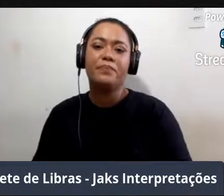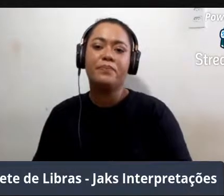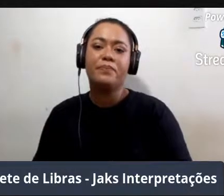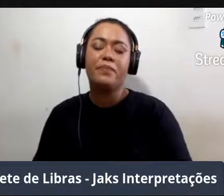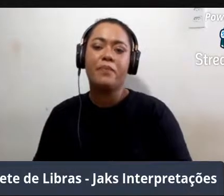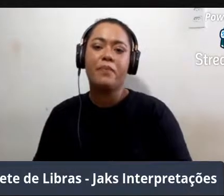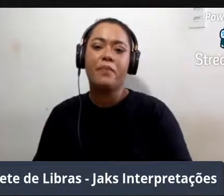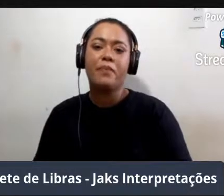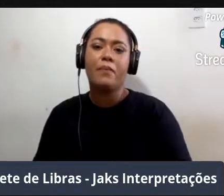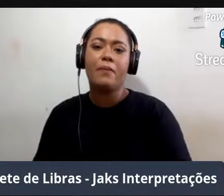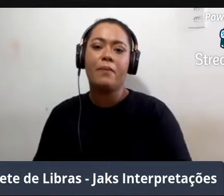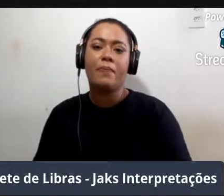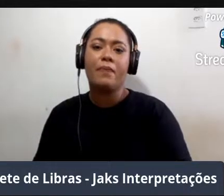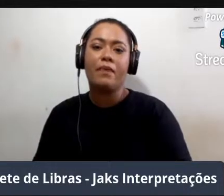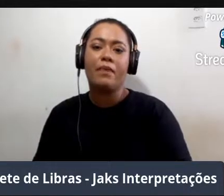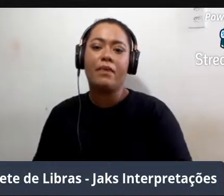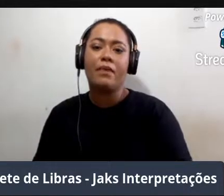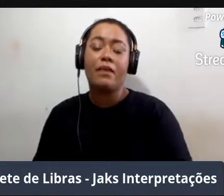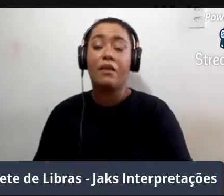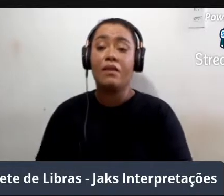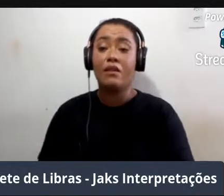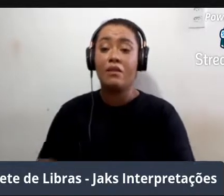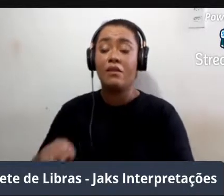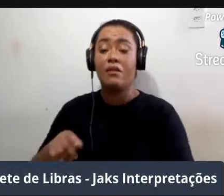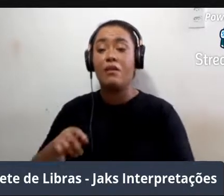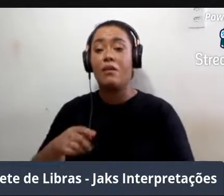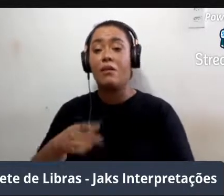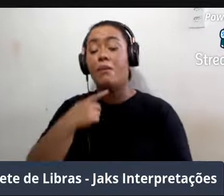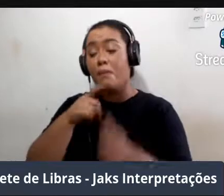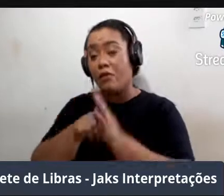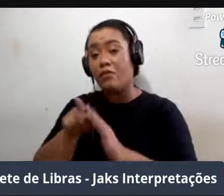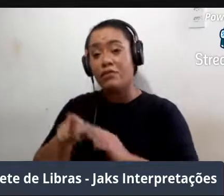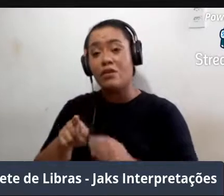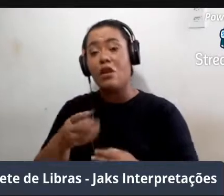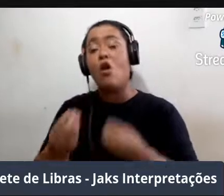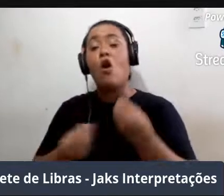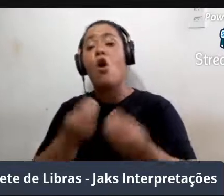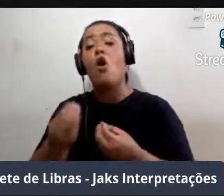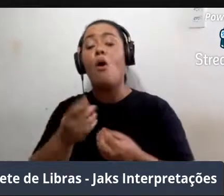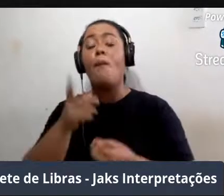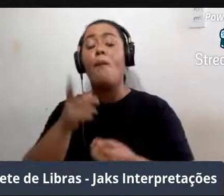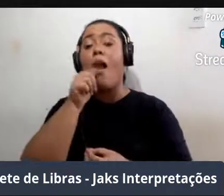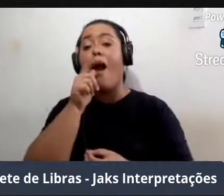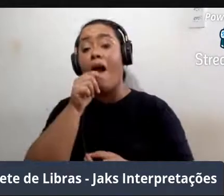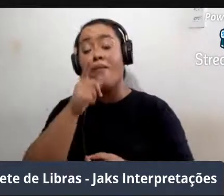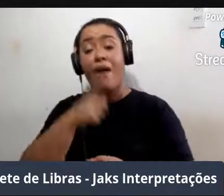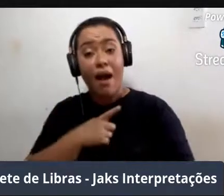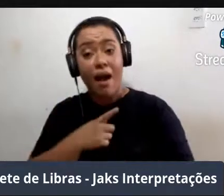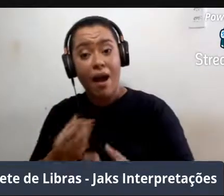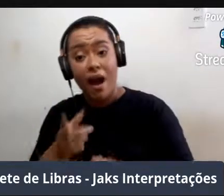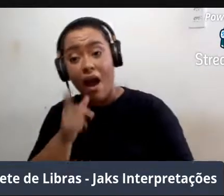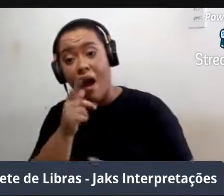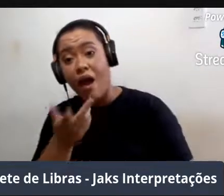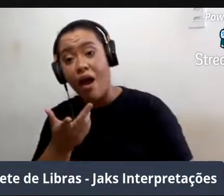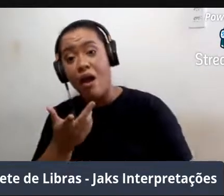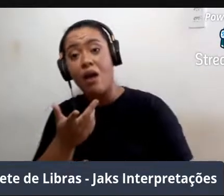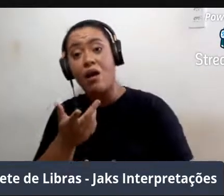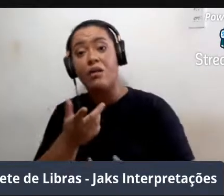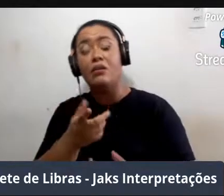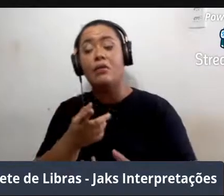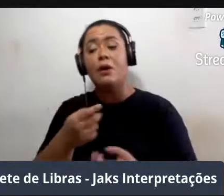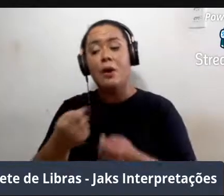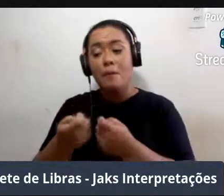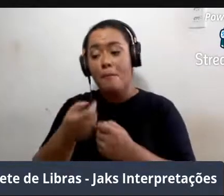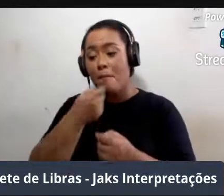vocês têm... como é o abastecimento de água em Pancararu? Tem muita água? Tem, apesar de vocês estarem tão perto do rio,